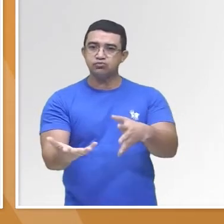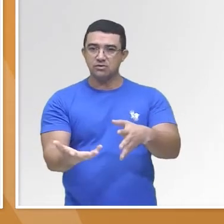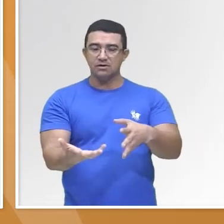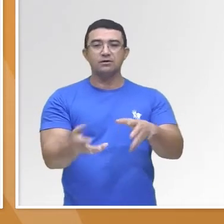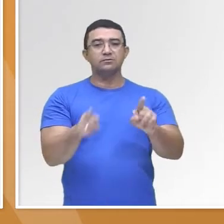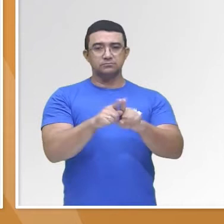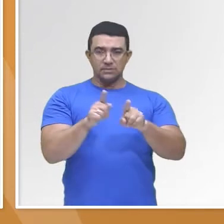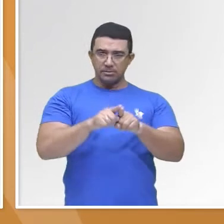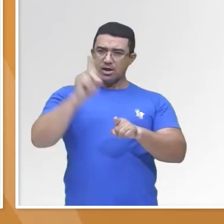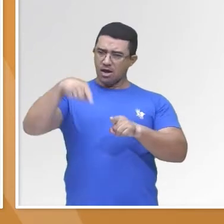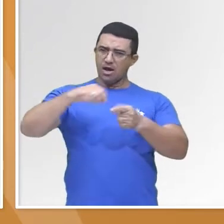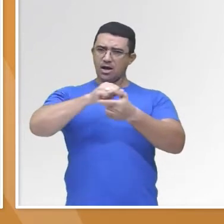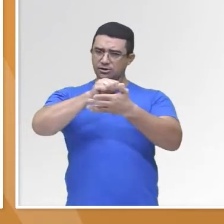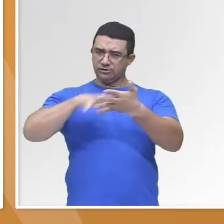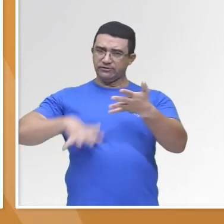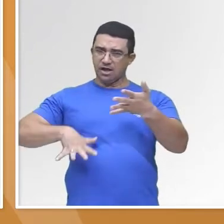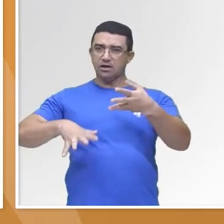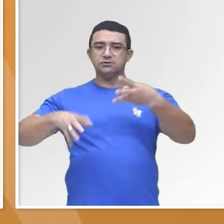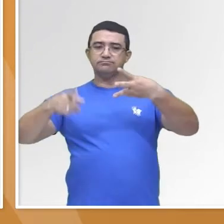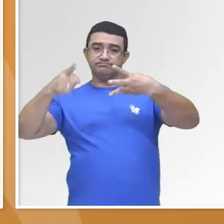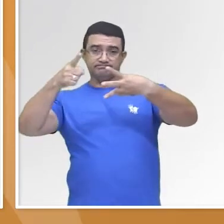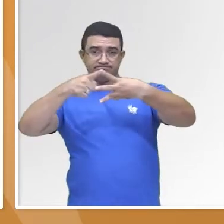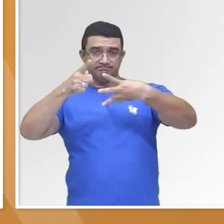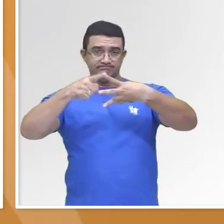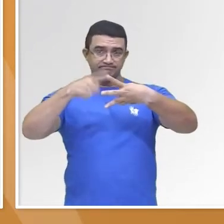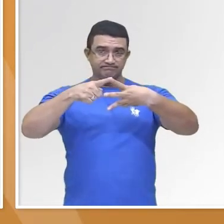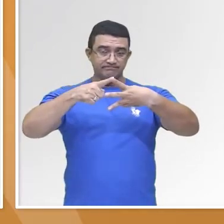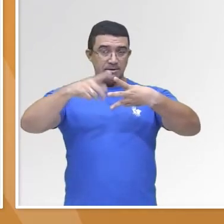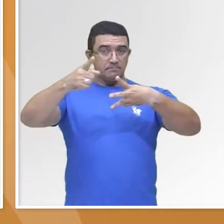né, são feitas